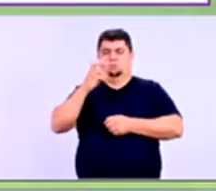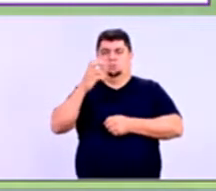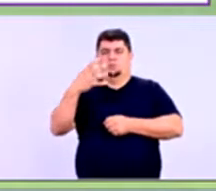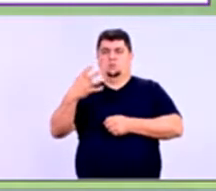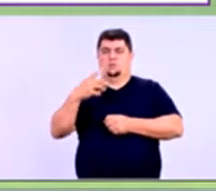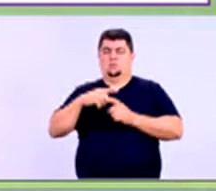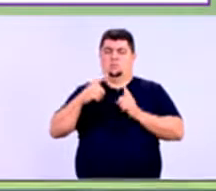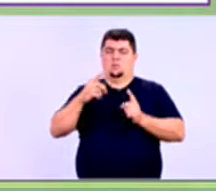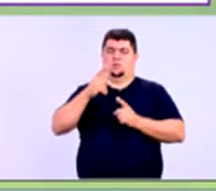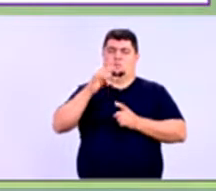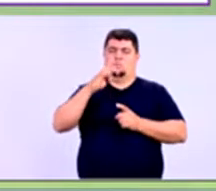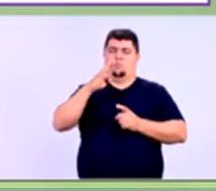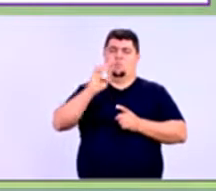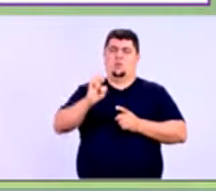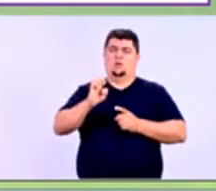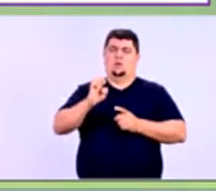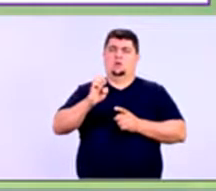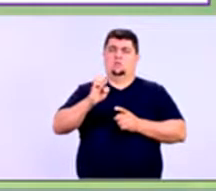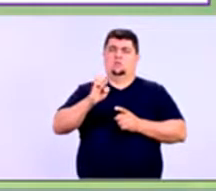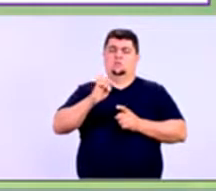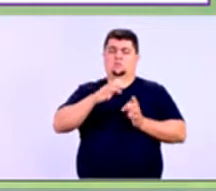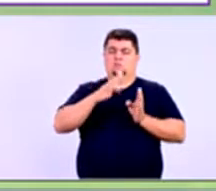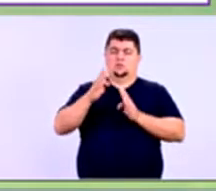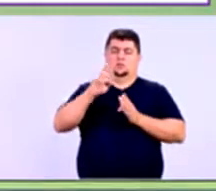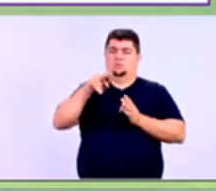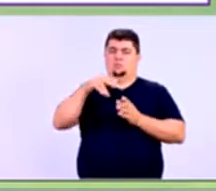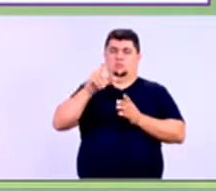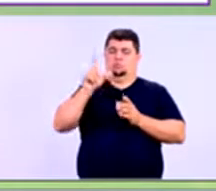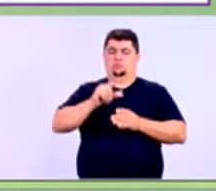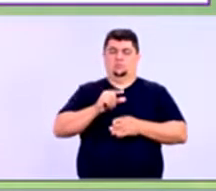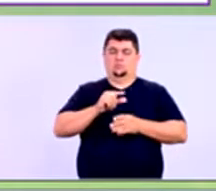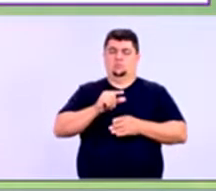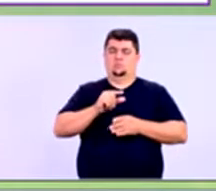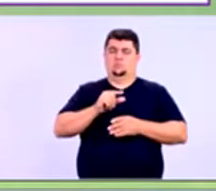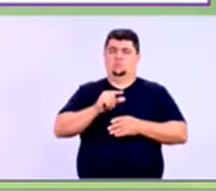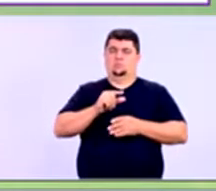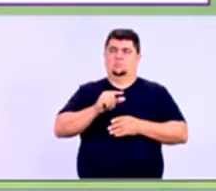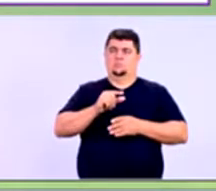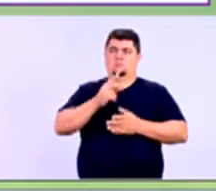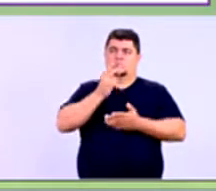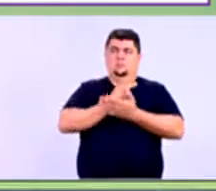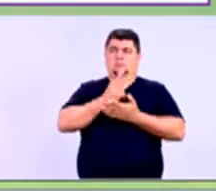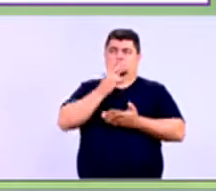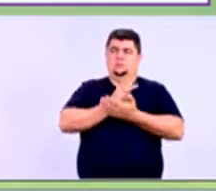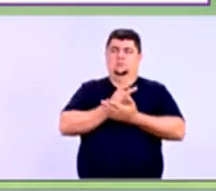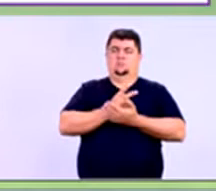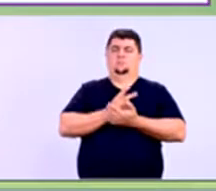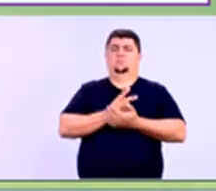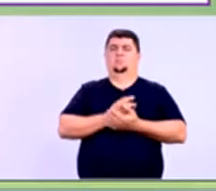Só que no price, as parcelas não vão diminuir, elas passam a ser constantes.